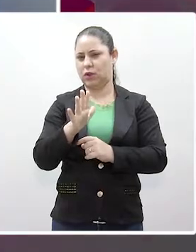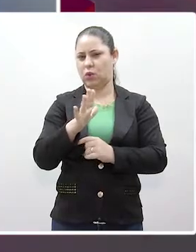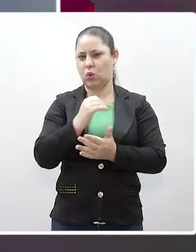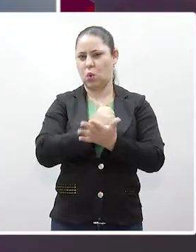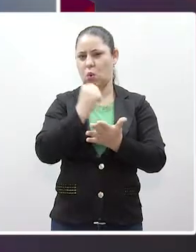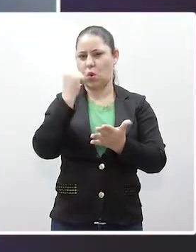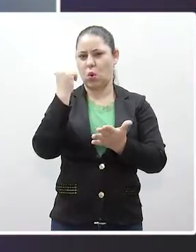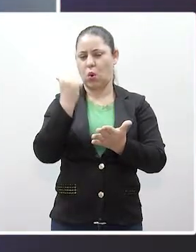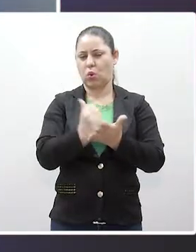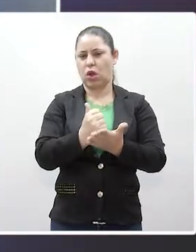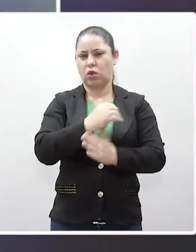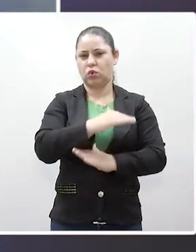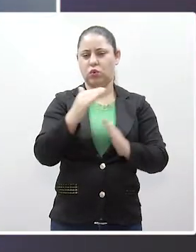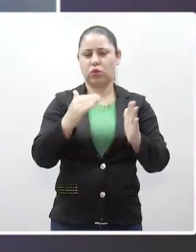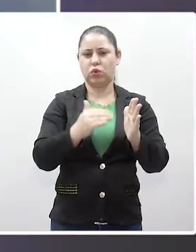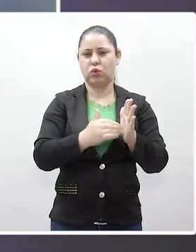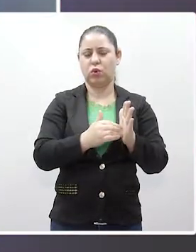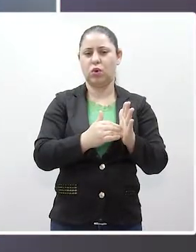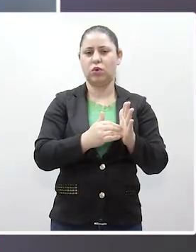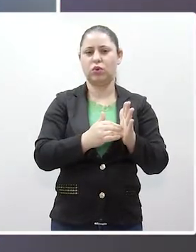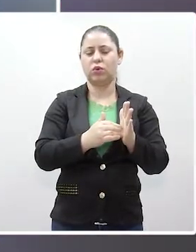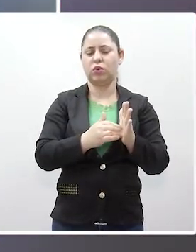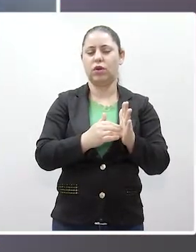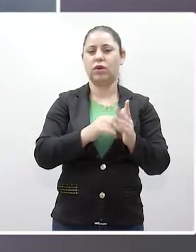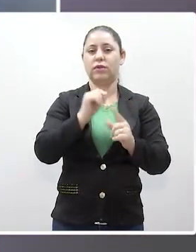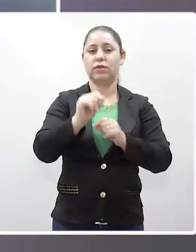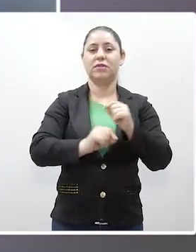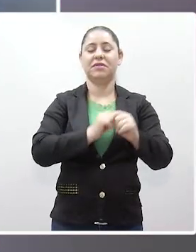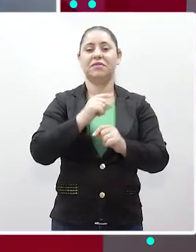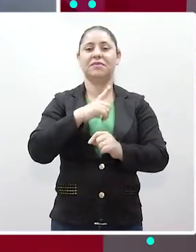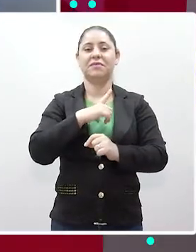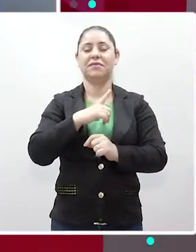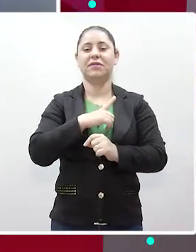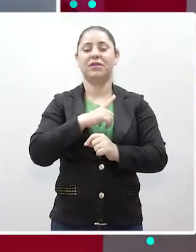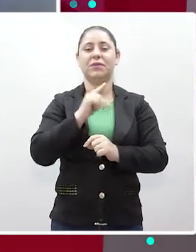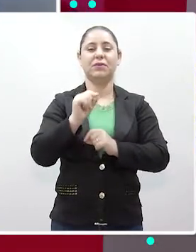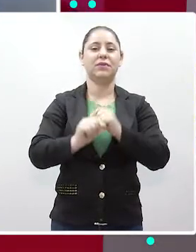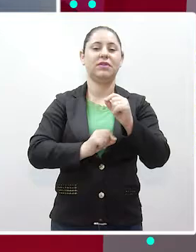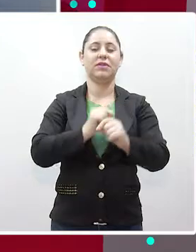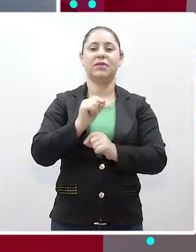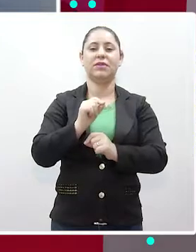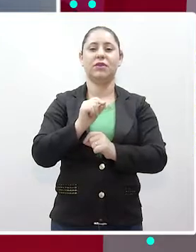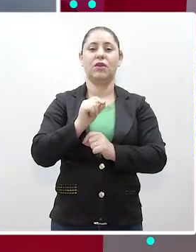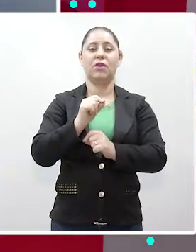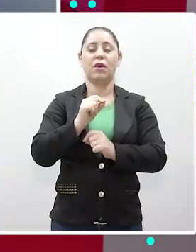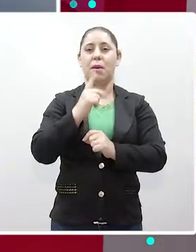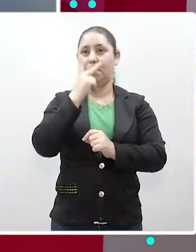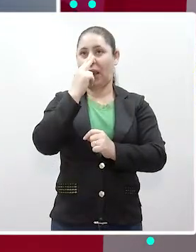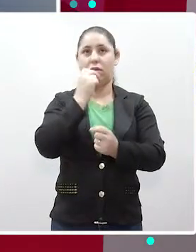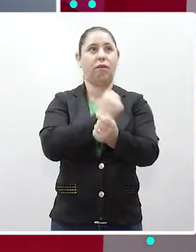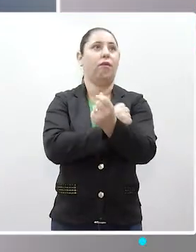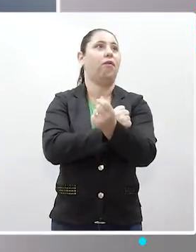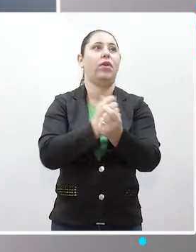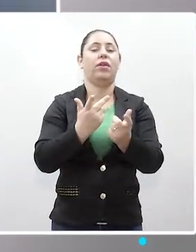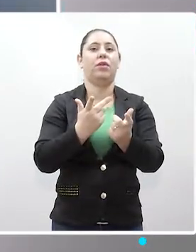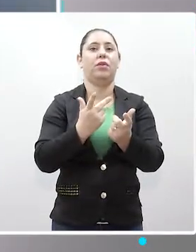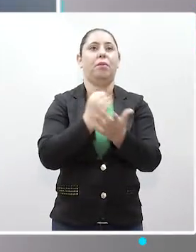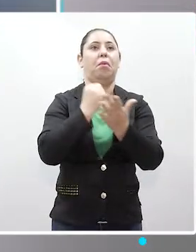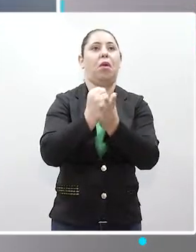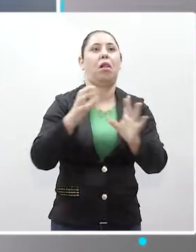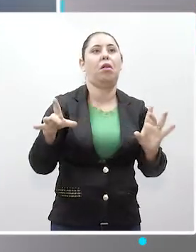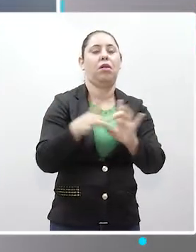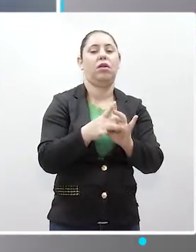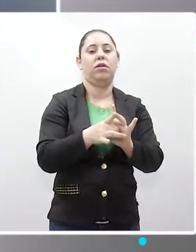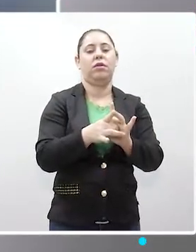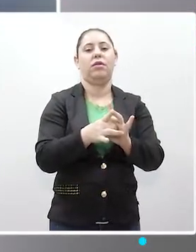todos os contratos ao índice de inflação, tudo a gente tem, eu digo que a gente tem um vício, né? A gente tem um vício em indexar. Então, veja